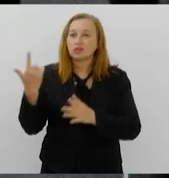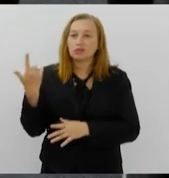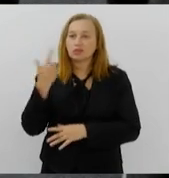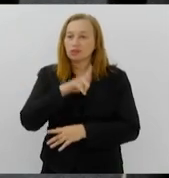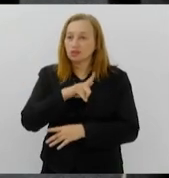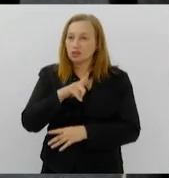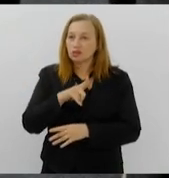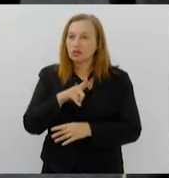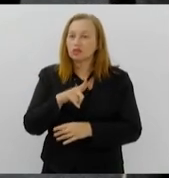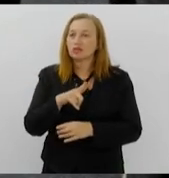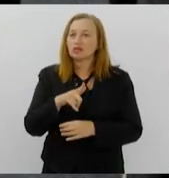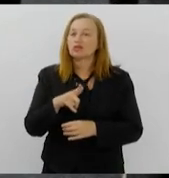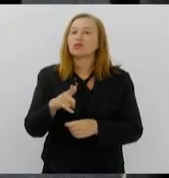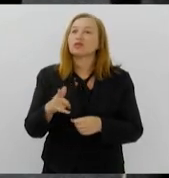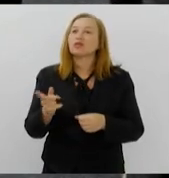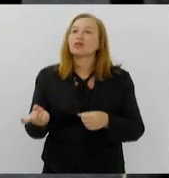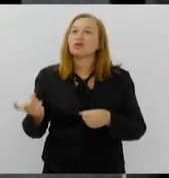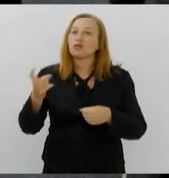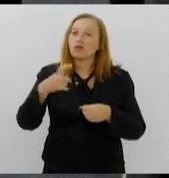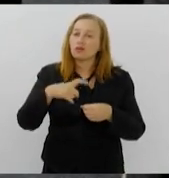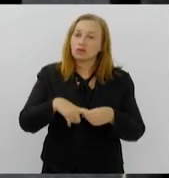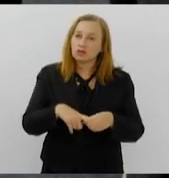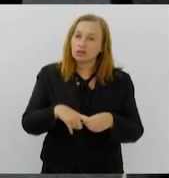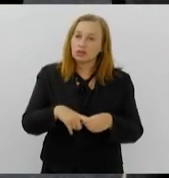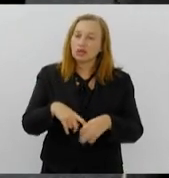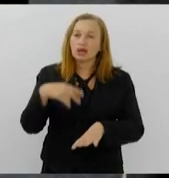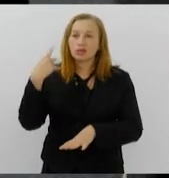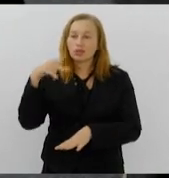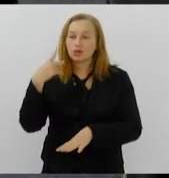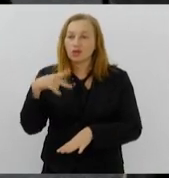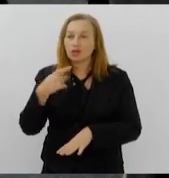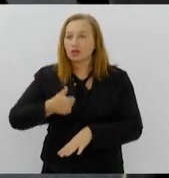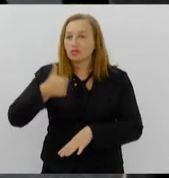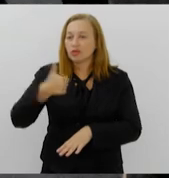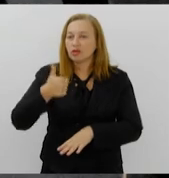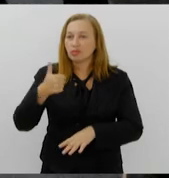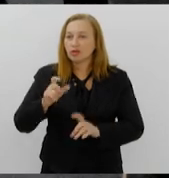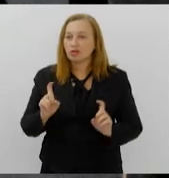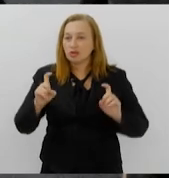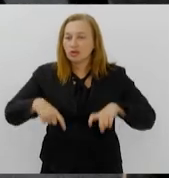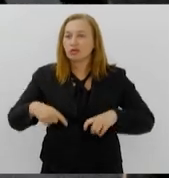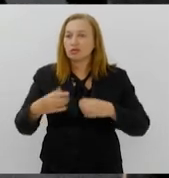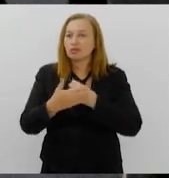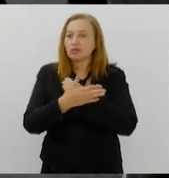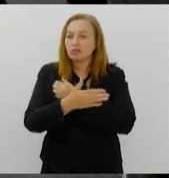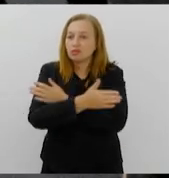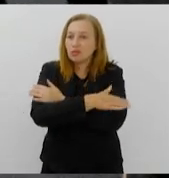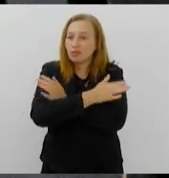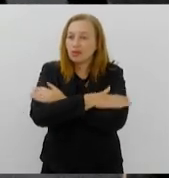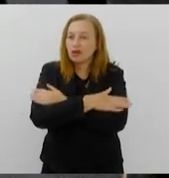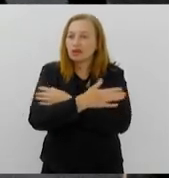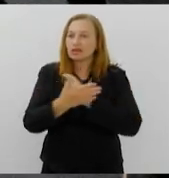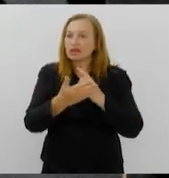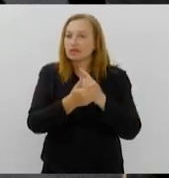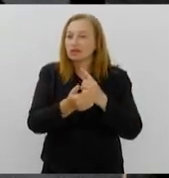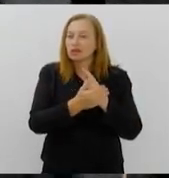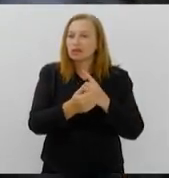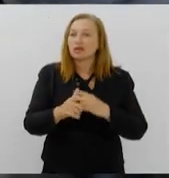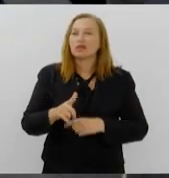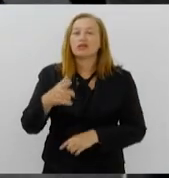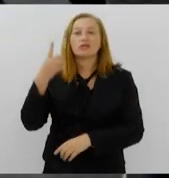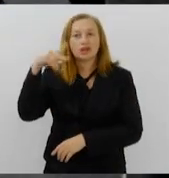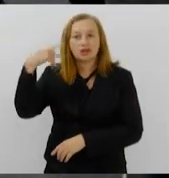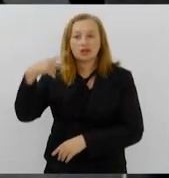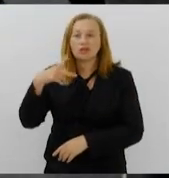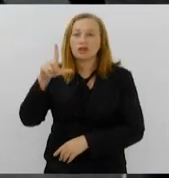se reeleger ou se eleger em primeiro mandato. Um abraço muito carinhoso ao vereador Leonardo Giordano,